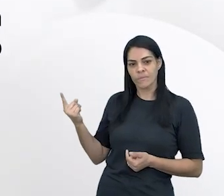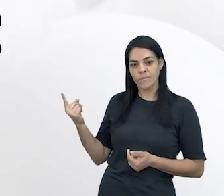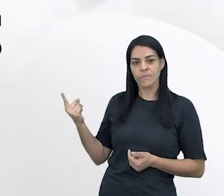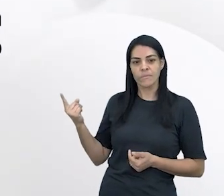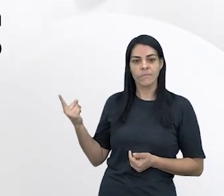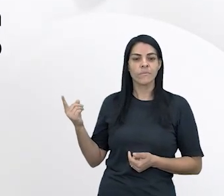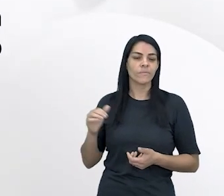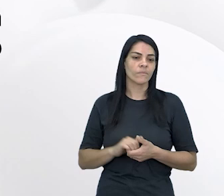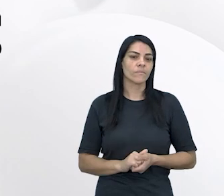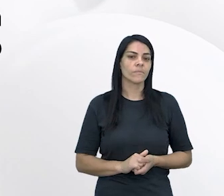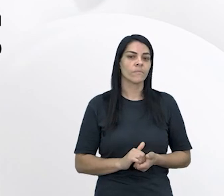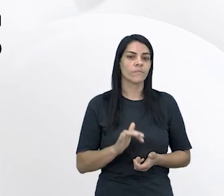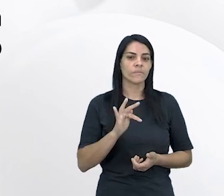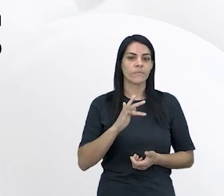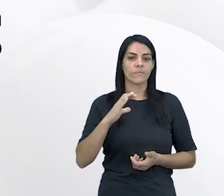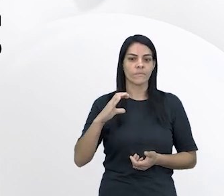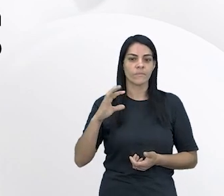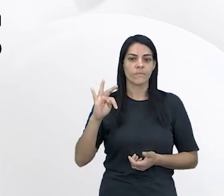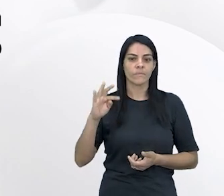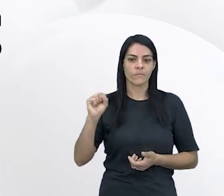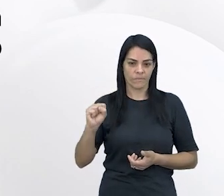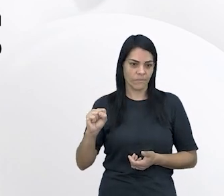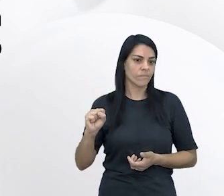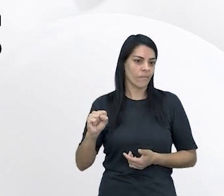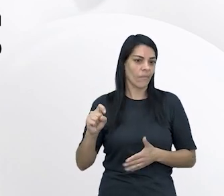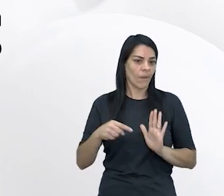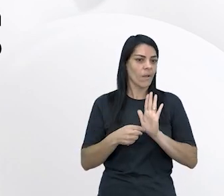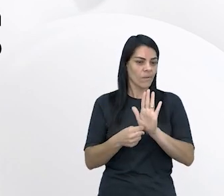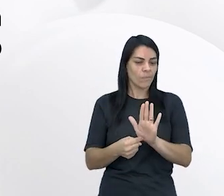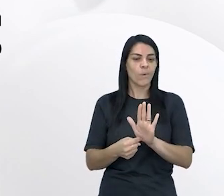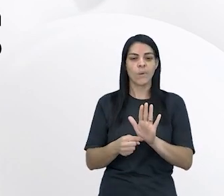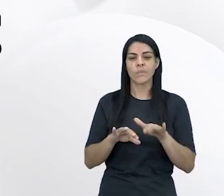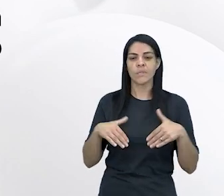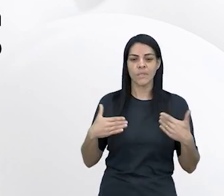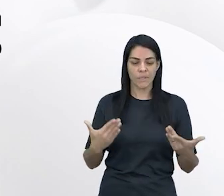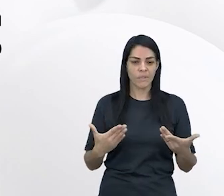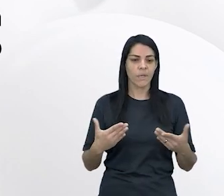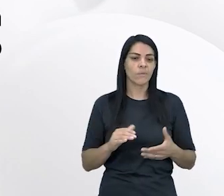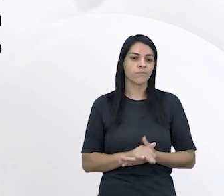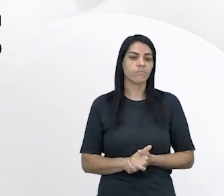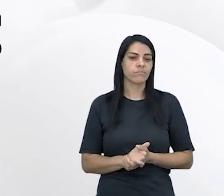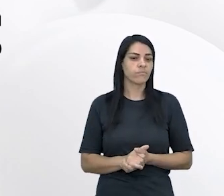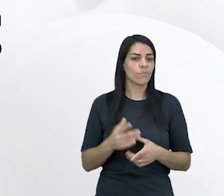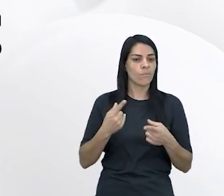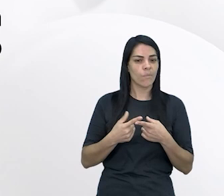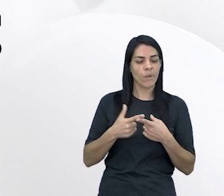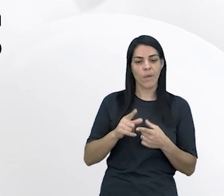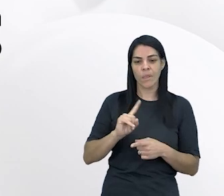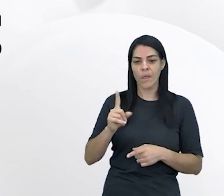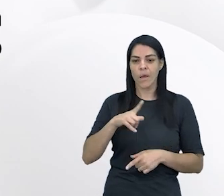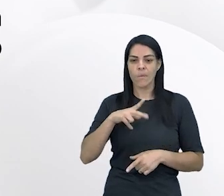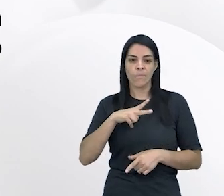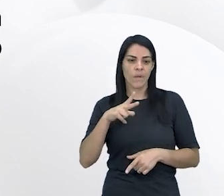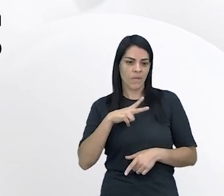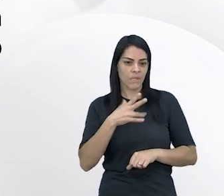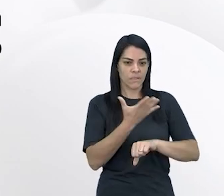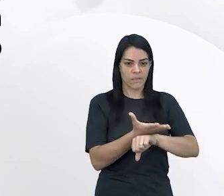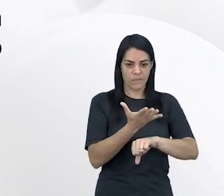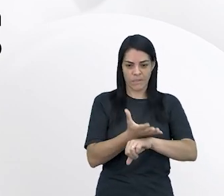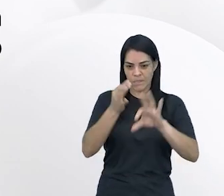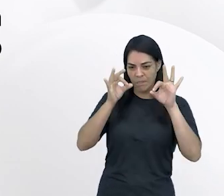os TCTs eles trazem, né, eles são assim denominados por não pertencerem aí a uma disciplina